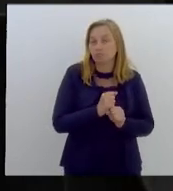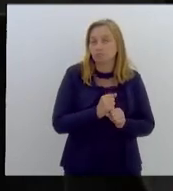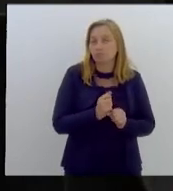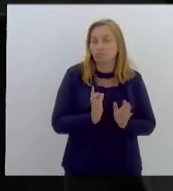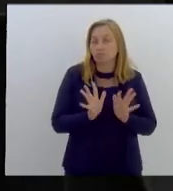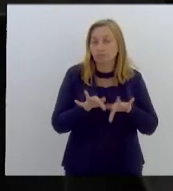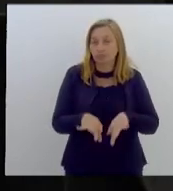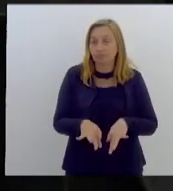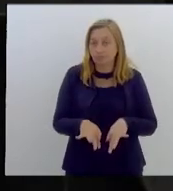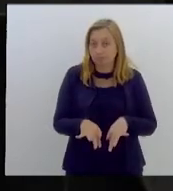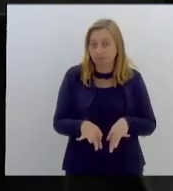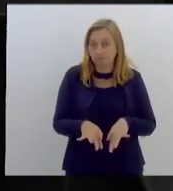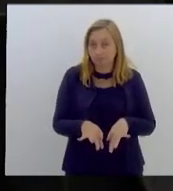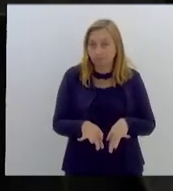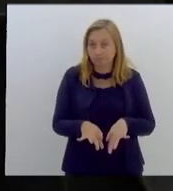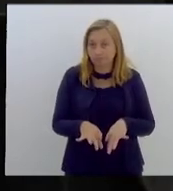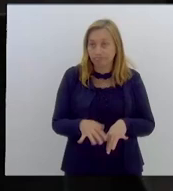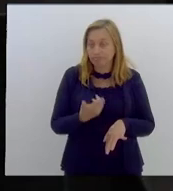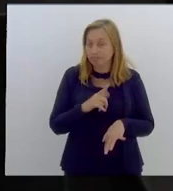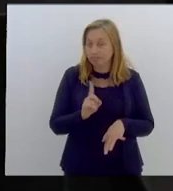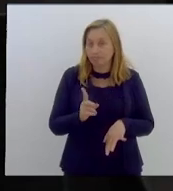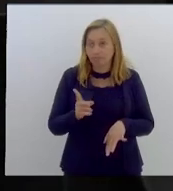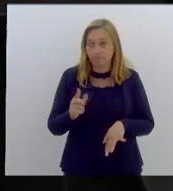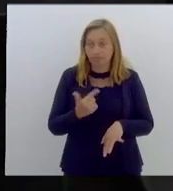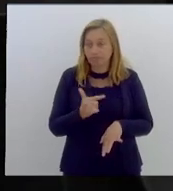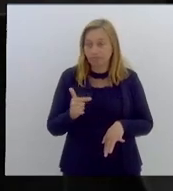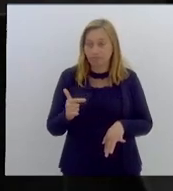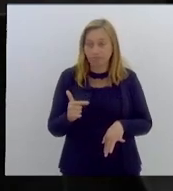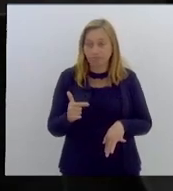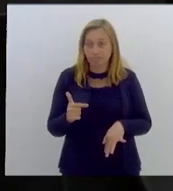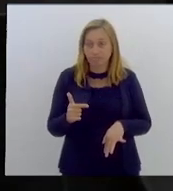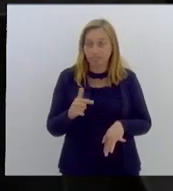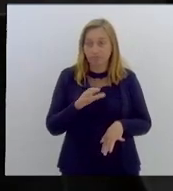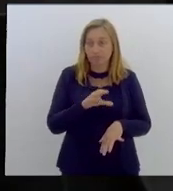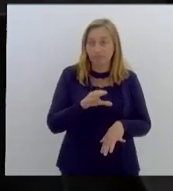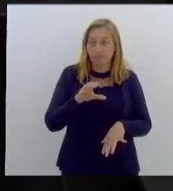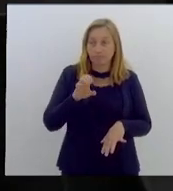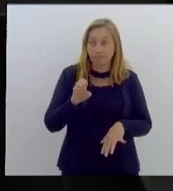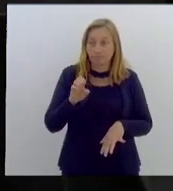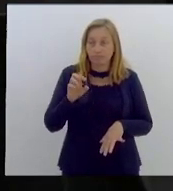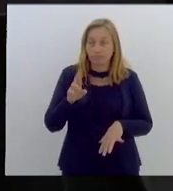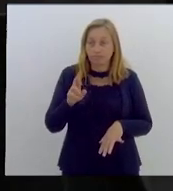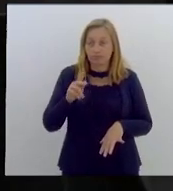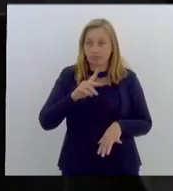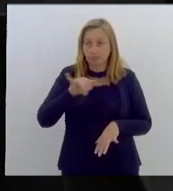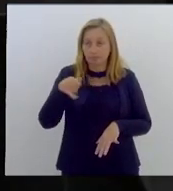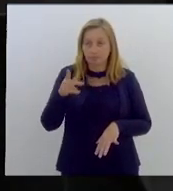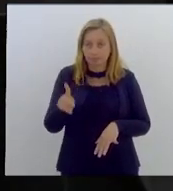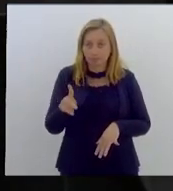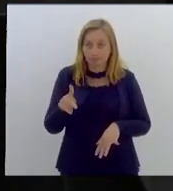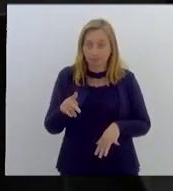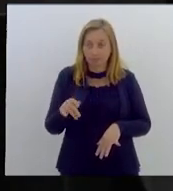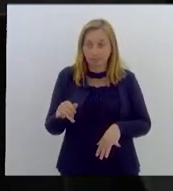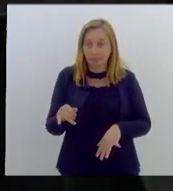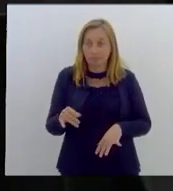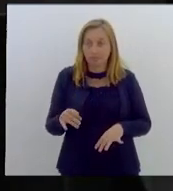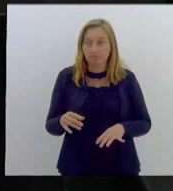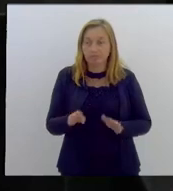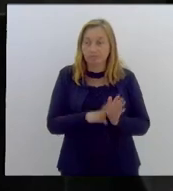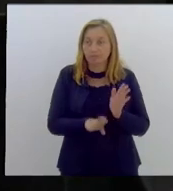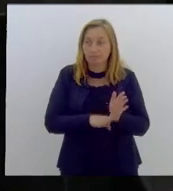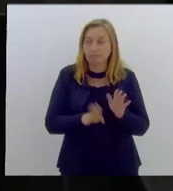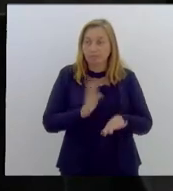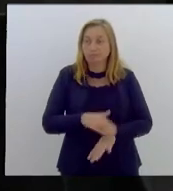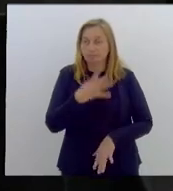está terminando, não estava previsto que o CEPERJ, no final das contas, ia gastar mais